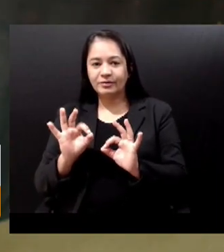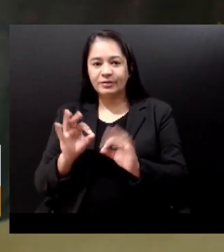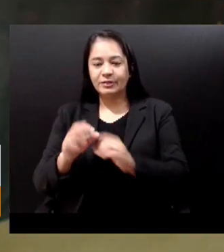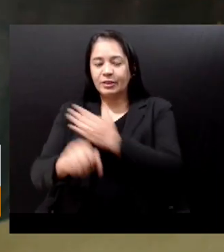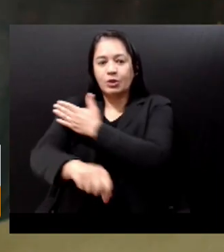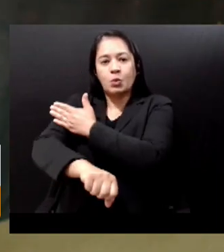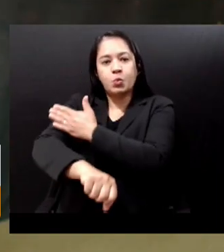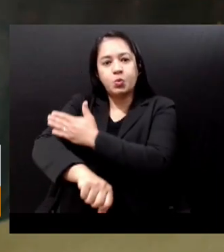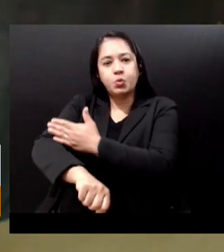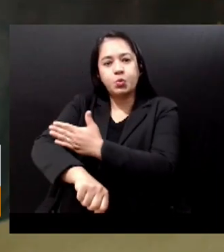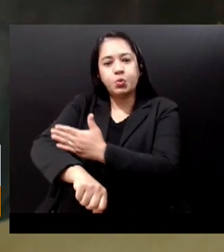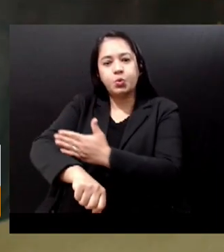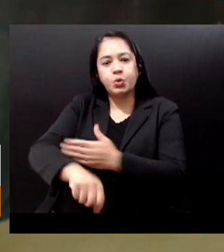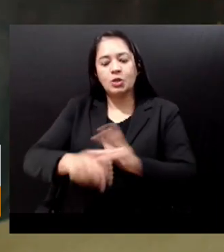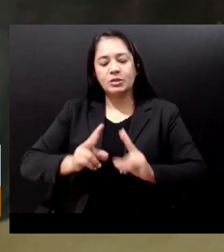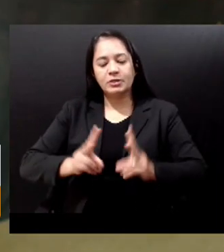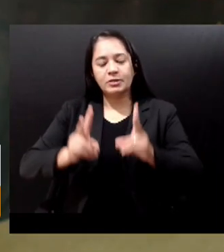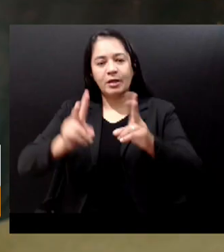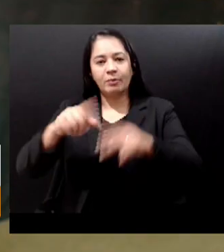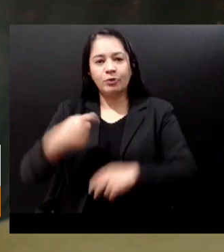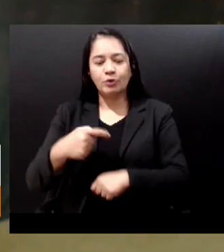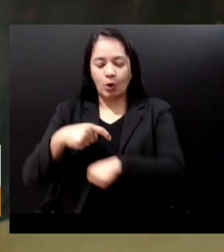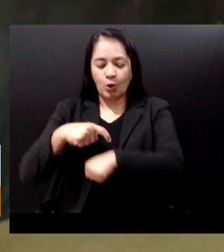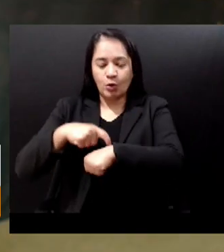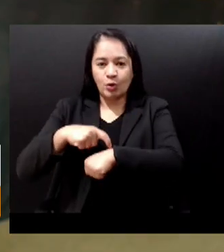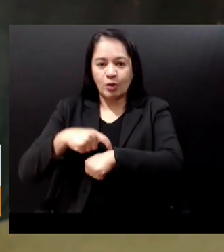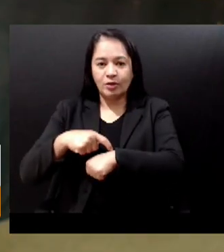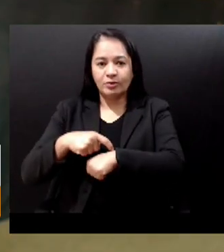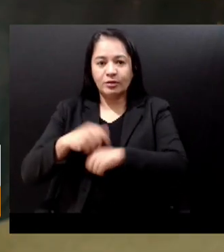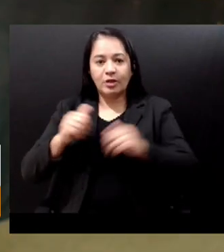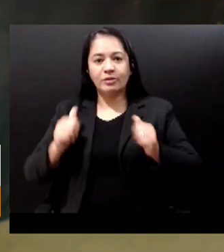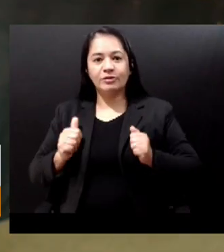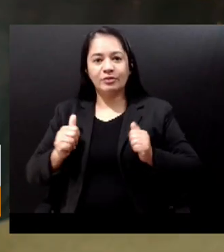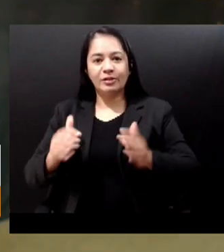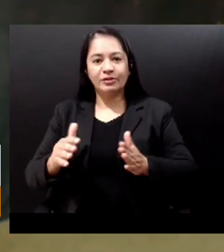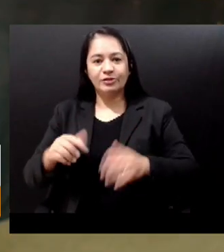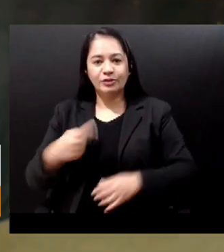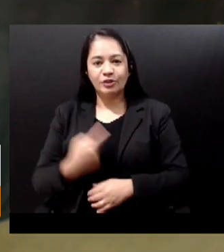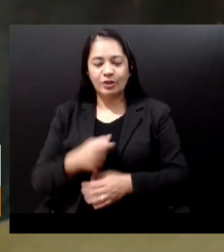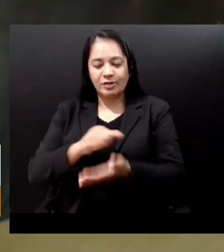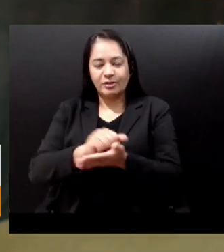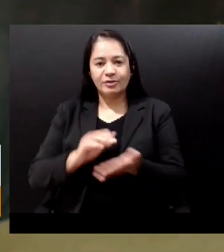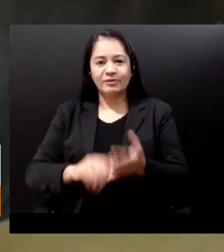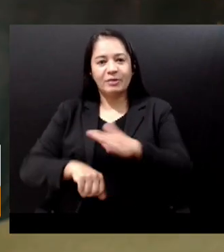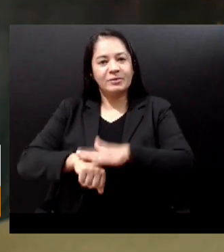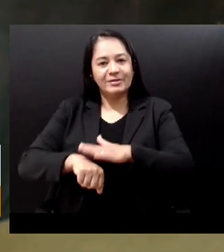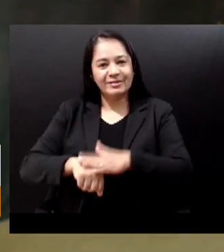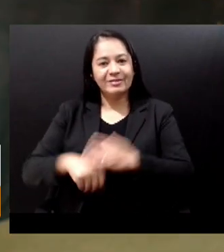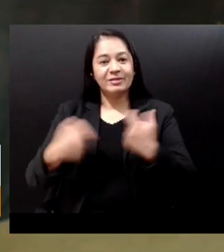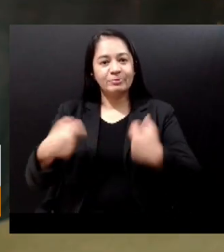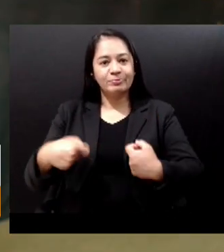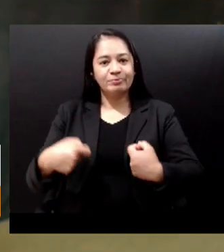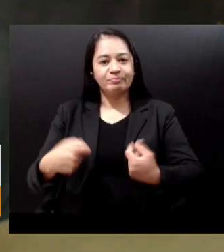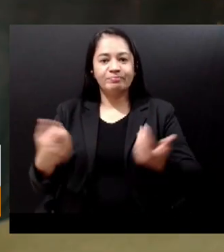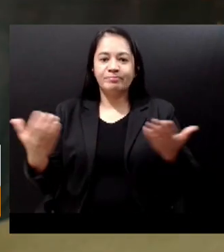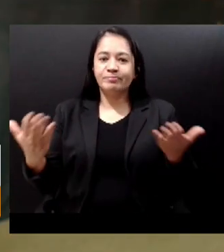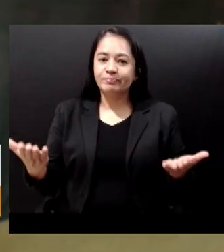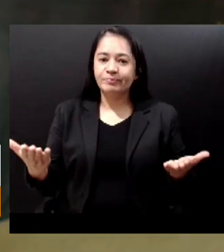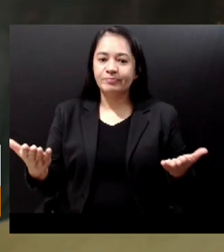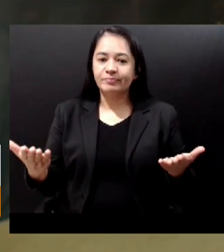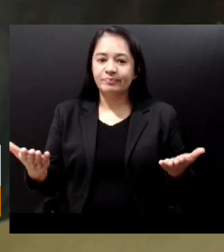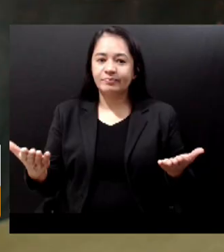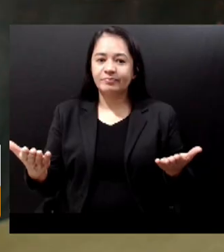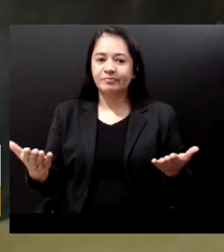com o nosso tempo e com a atividade que a gente precisa executar. Então,